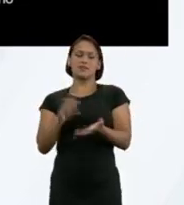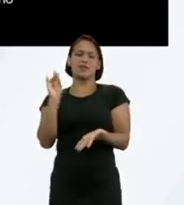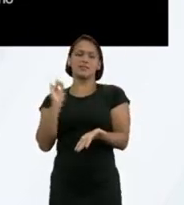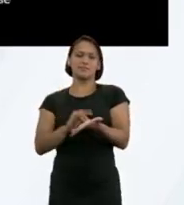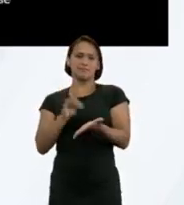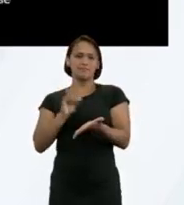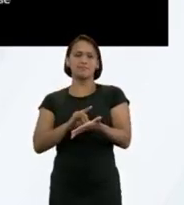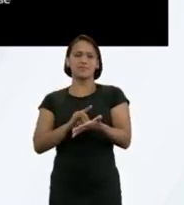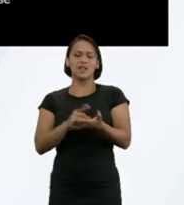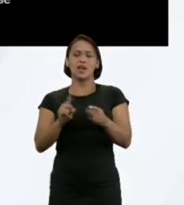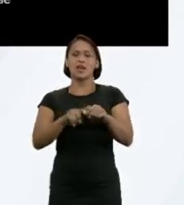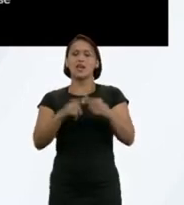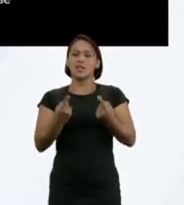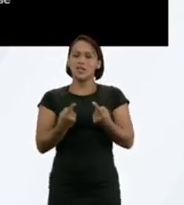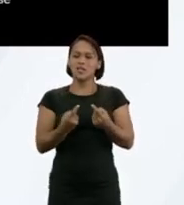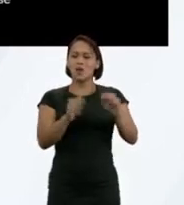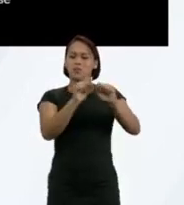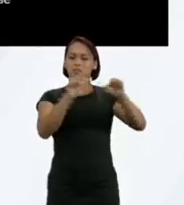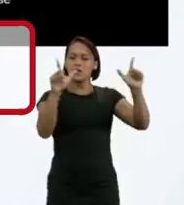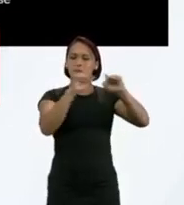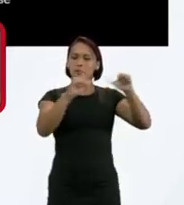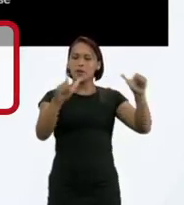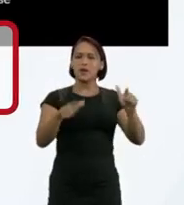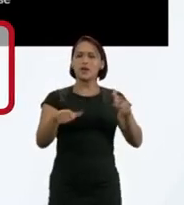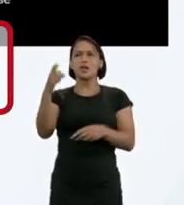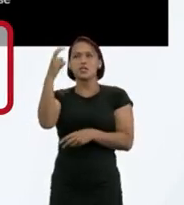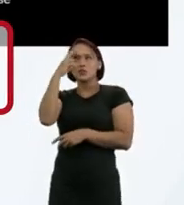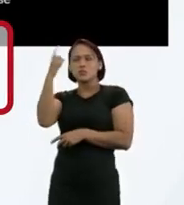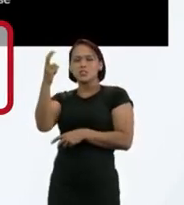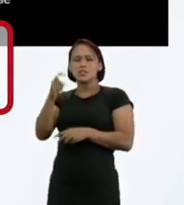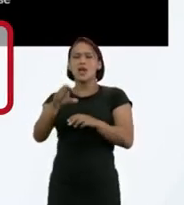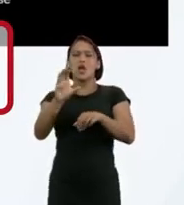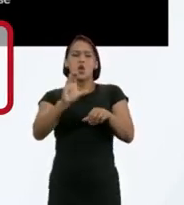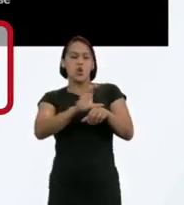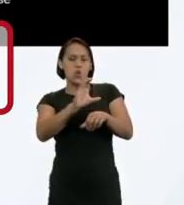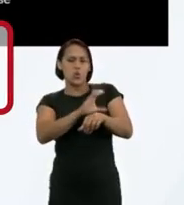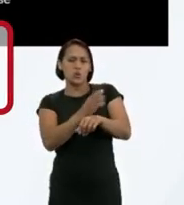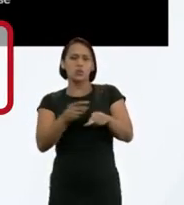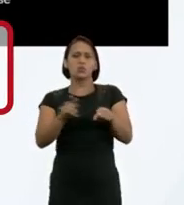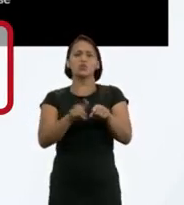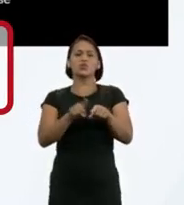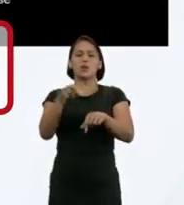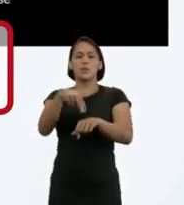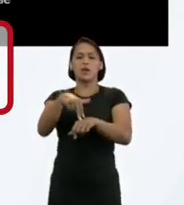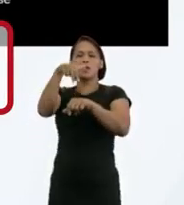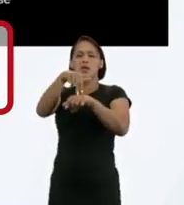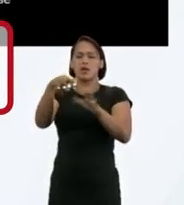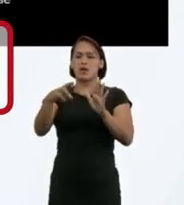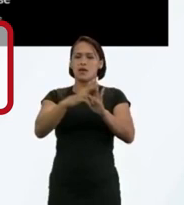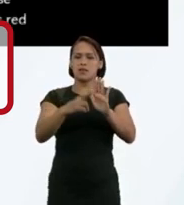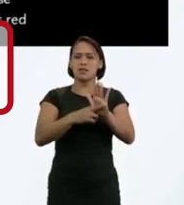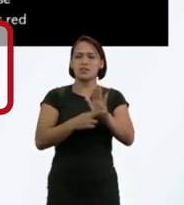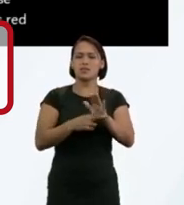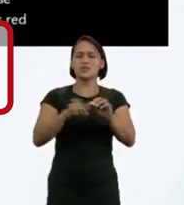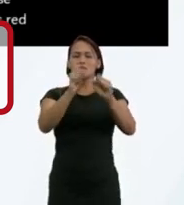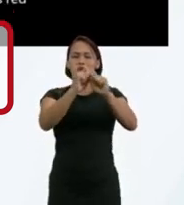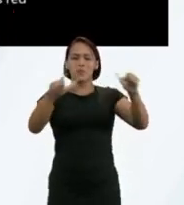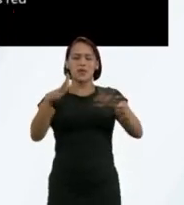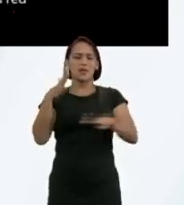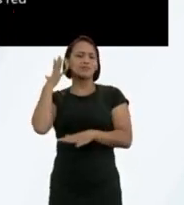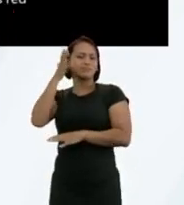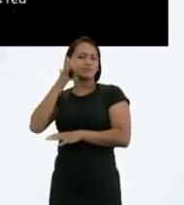Judiciária. Vamos fazer campanhas de conscientização, concursos, compremiações, redações, palestras, atividades,